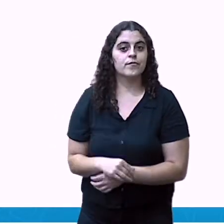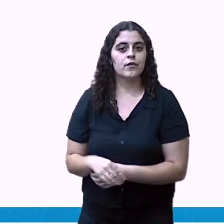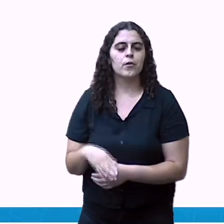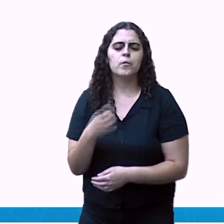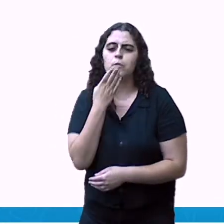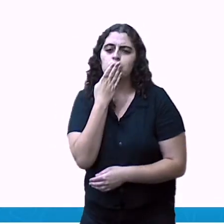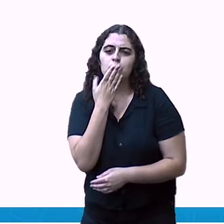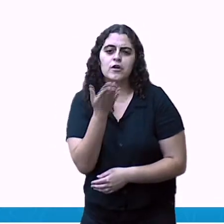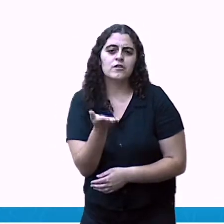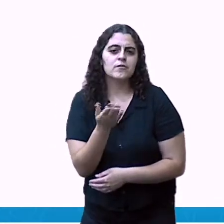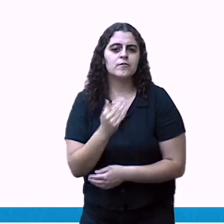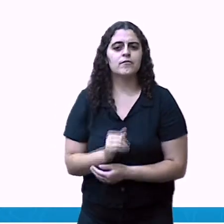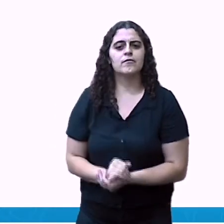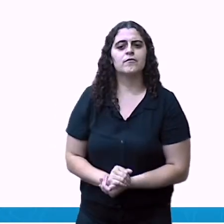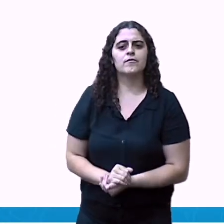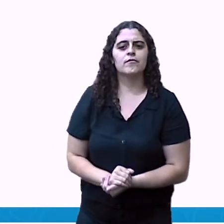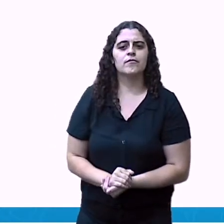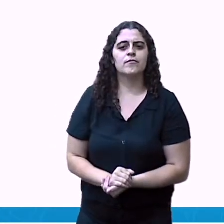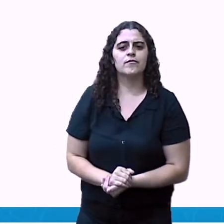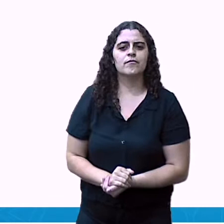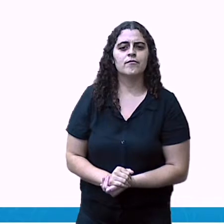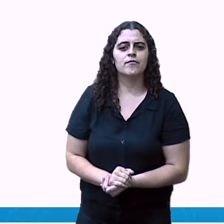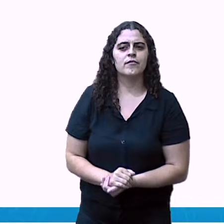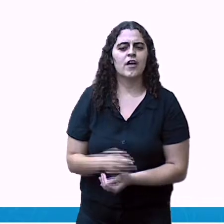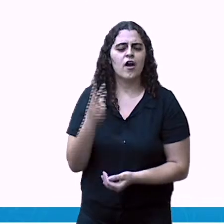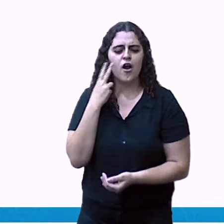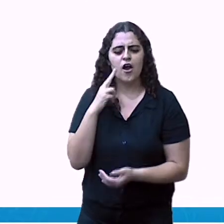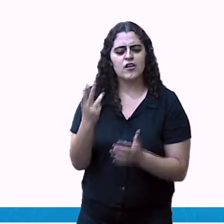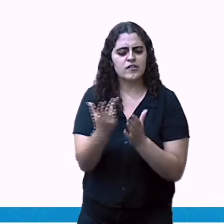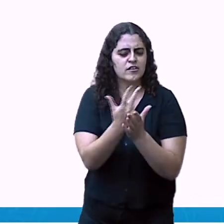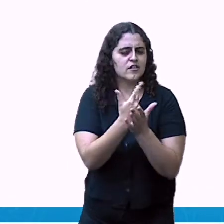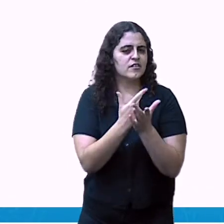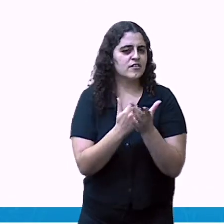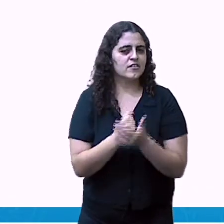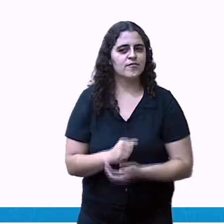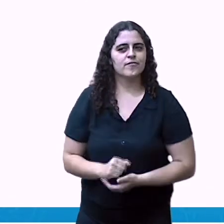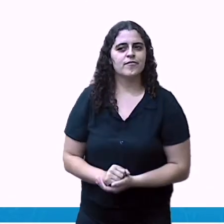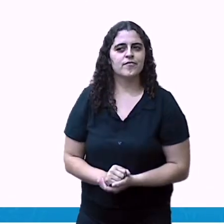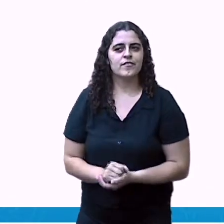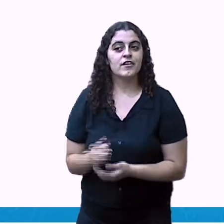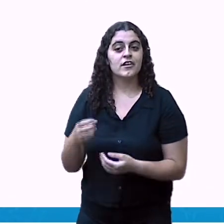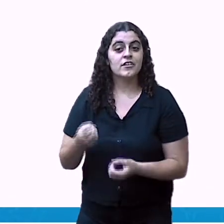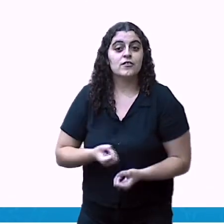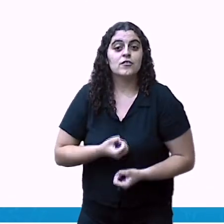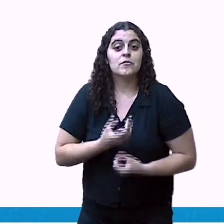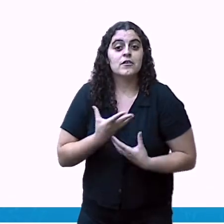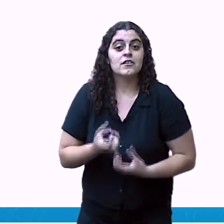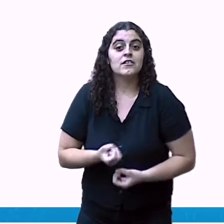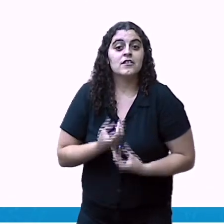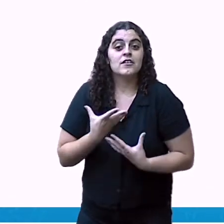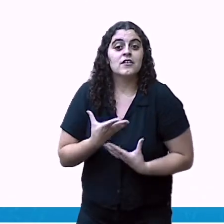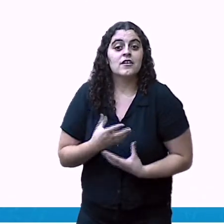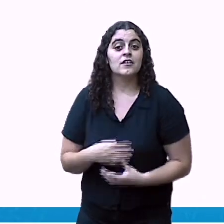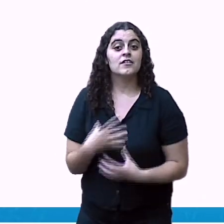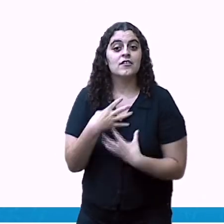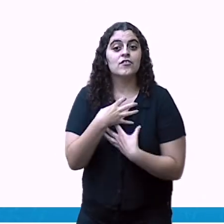Mandando beijo. Esses emojis, eles expressam um único